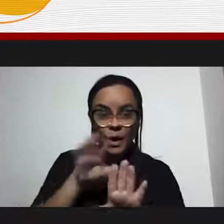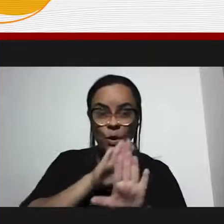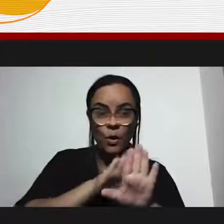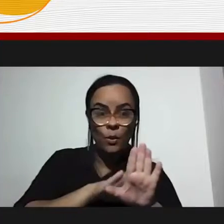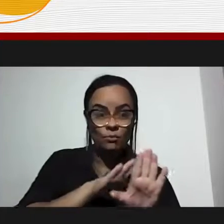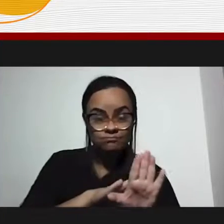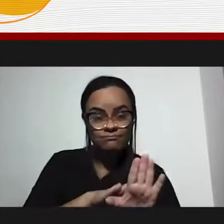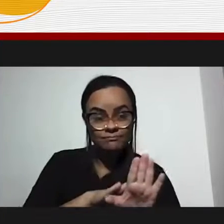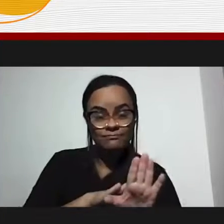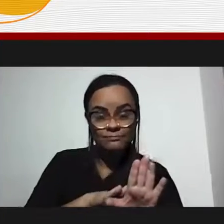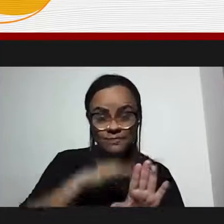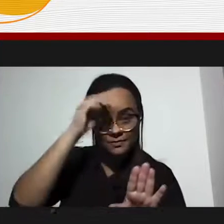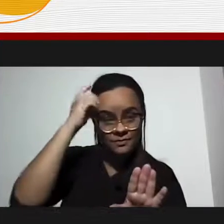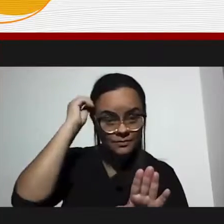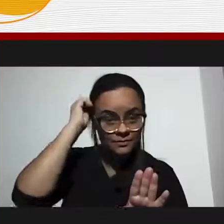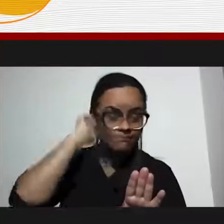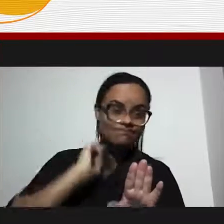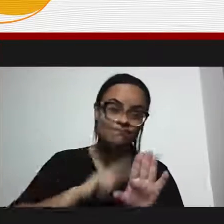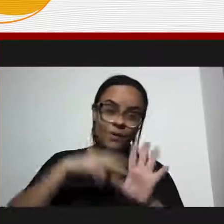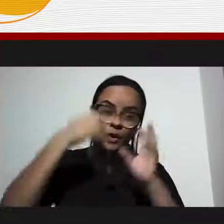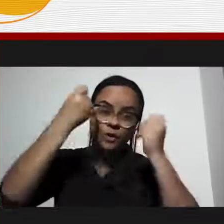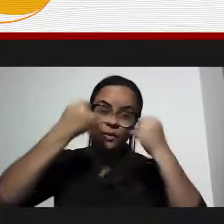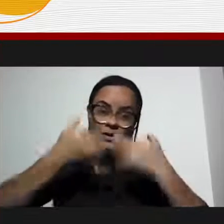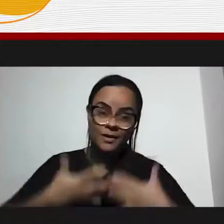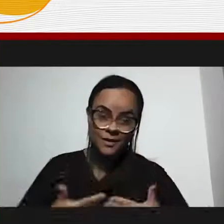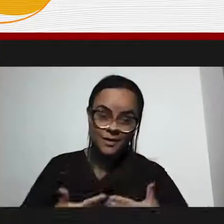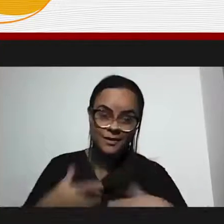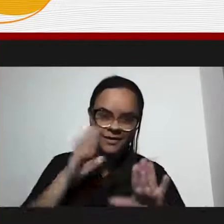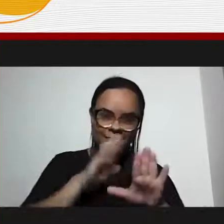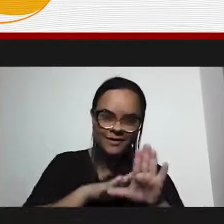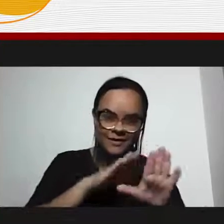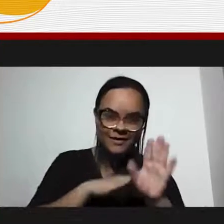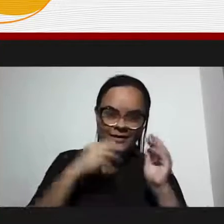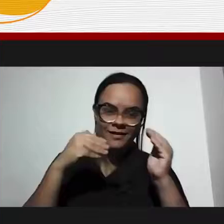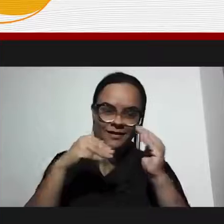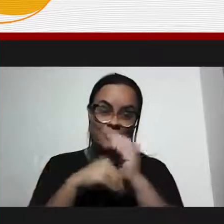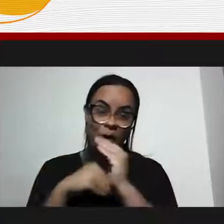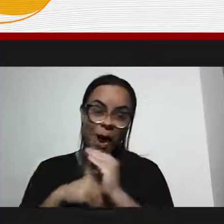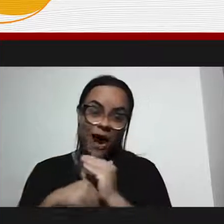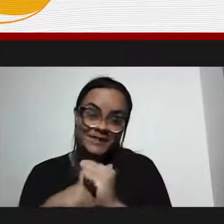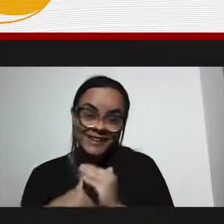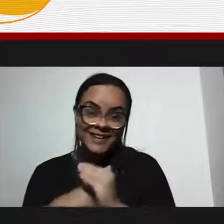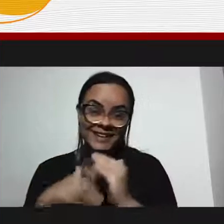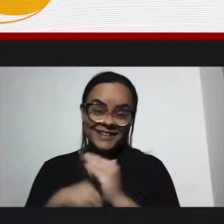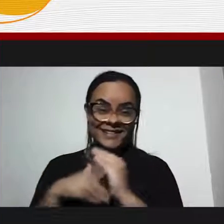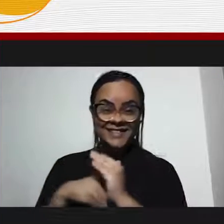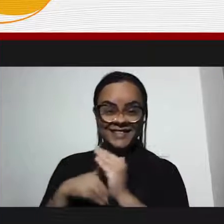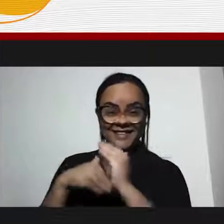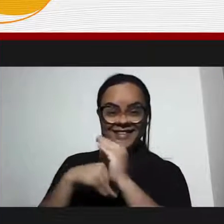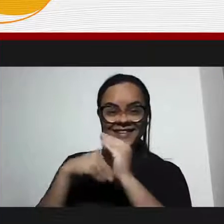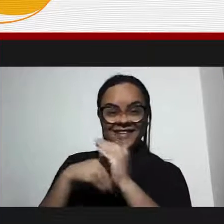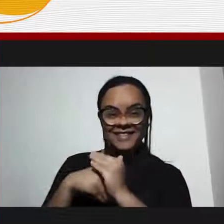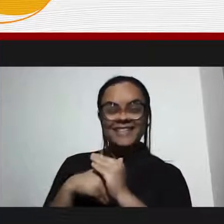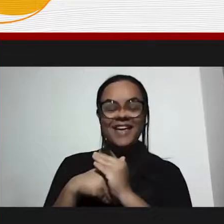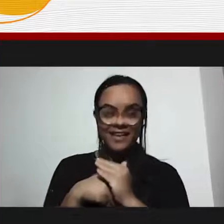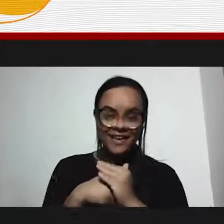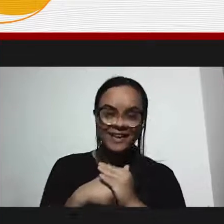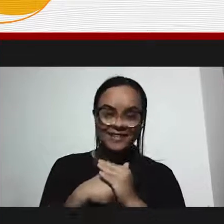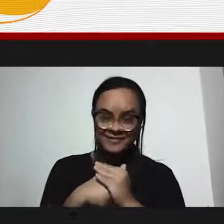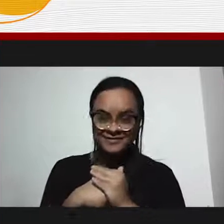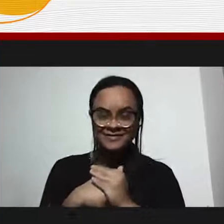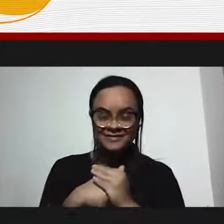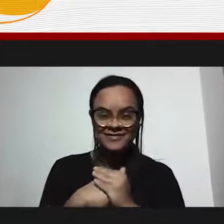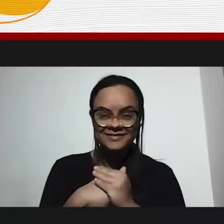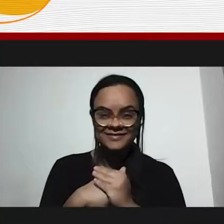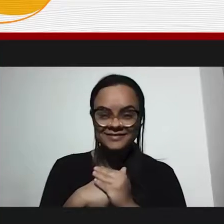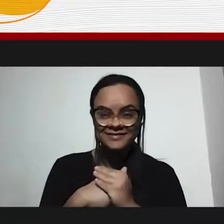consegue falar porque são censuradas para o horário, né, Pedrão? Mas seguindo nessa tua pergunta que